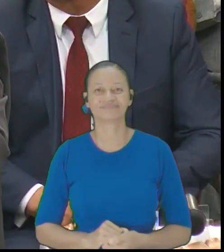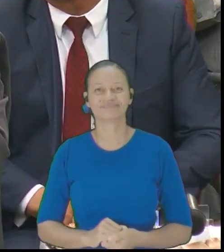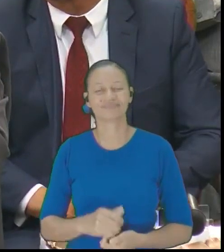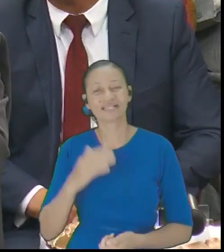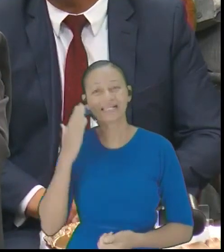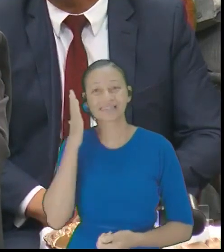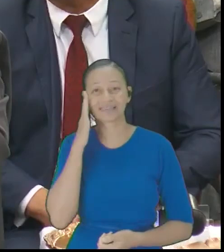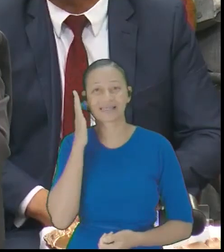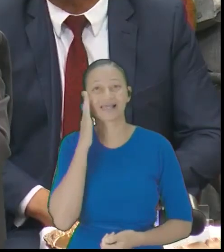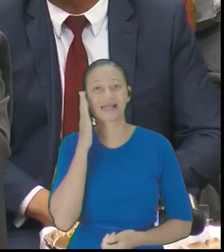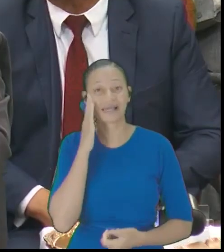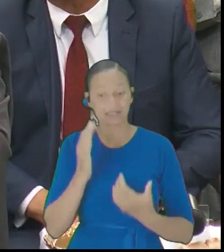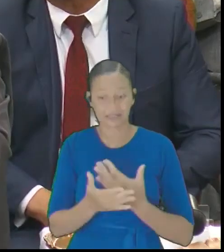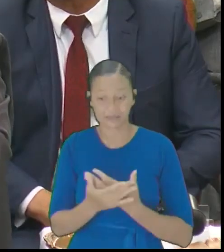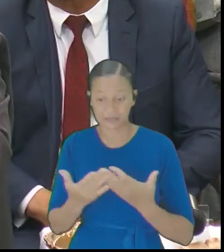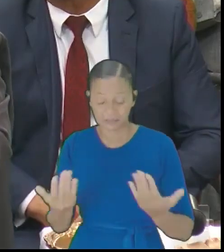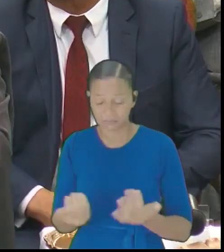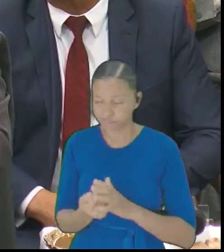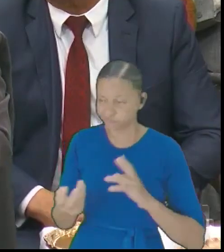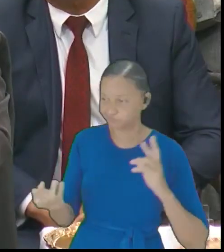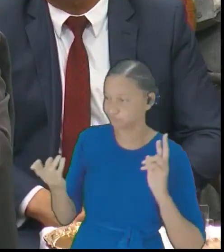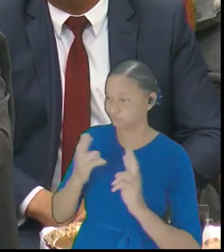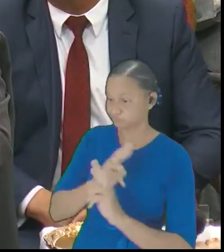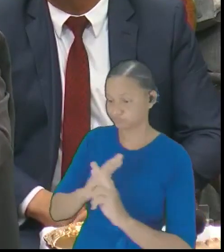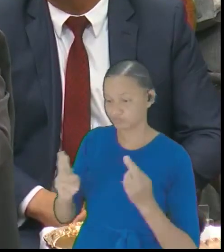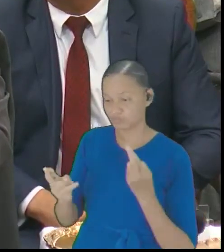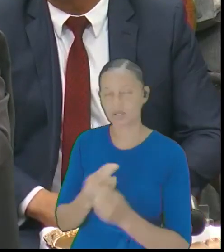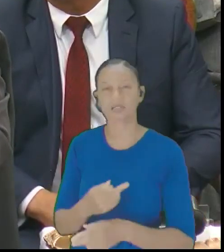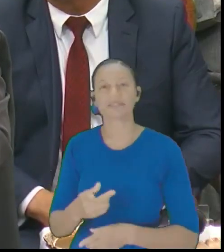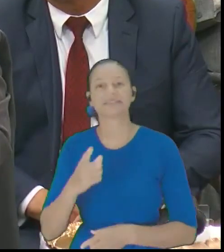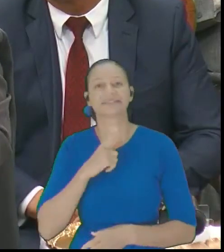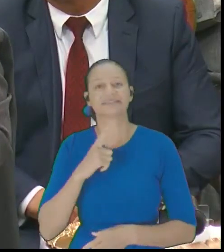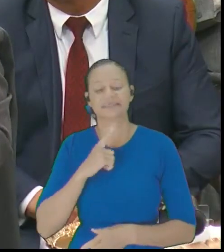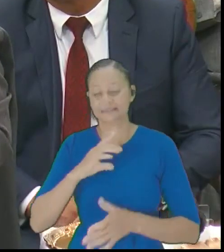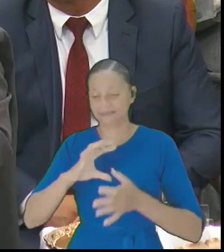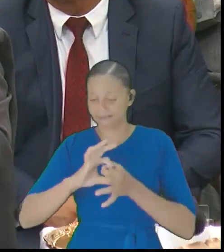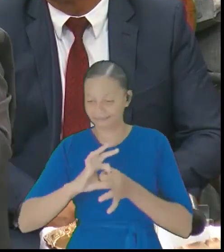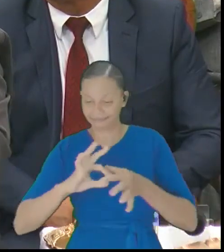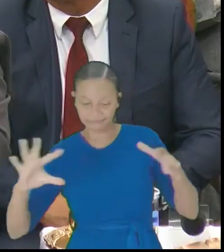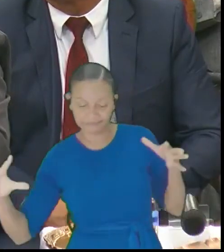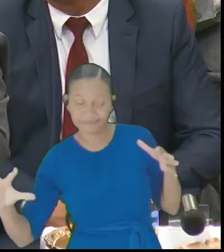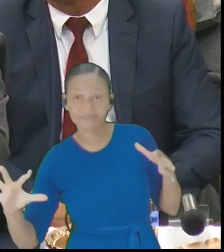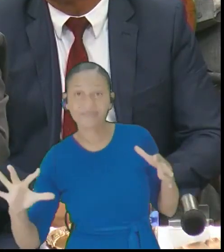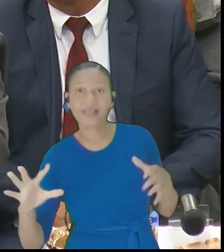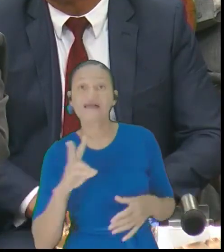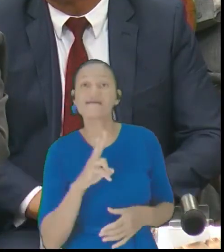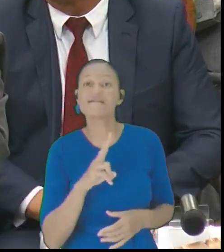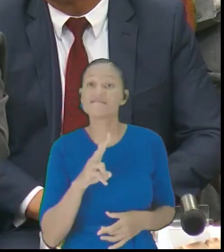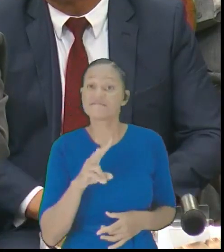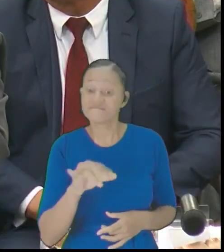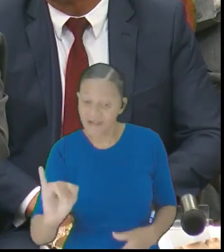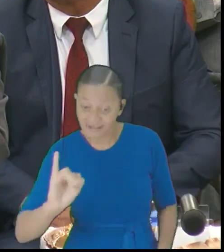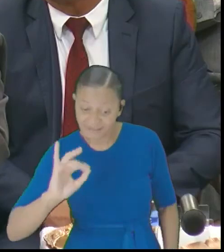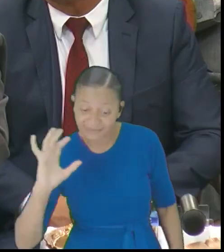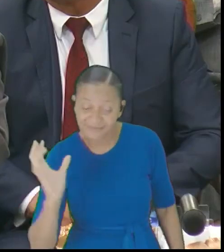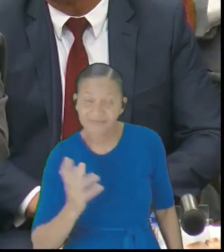Está entendendo? Aquele relacionamento que ele havia quebrado, ele só ainda vai ser